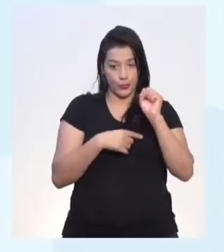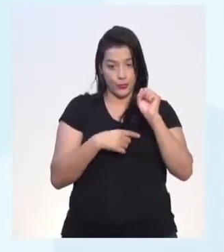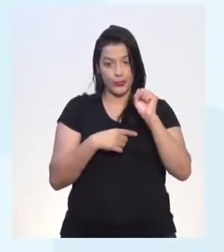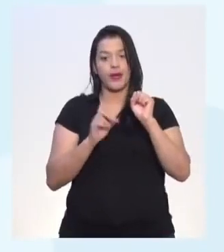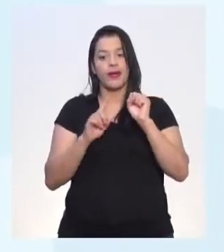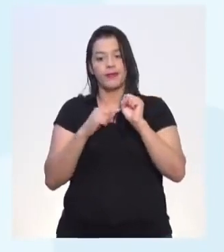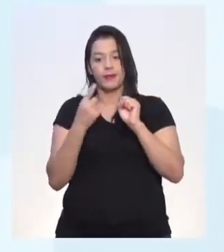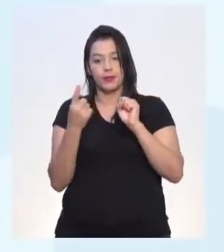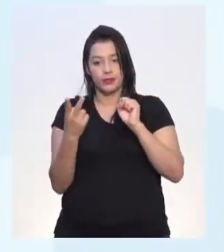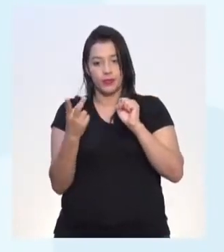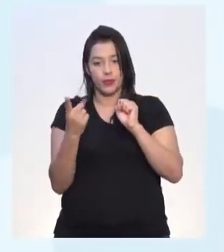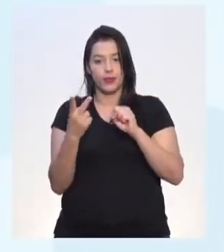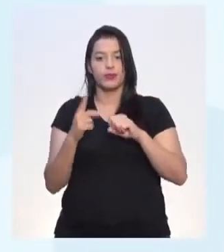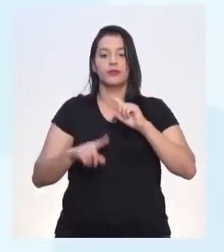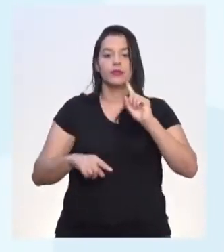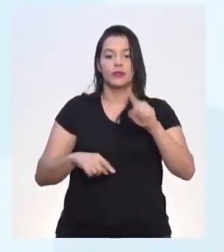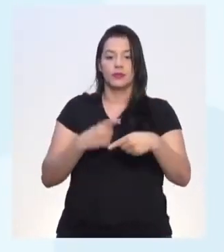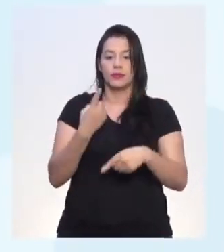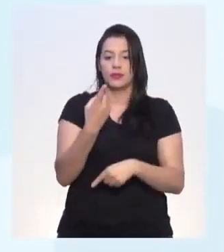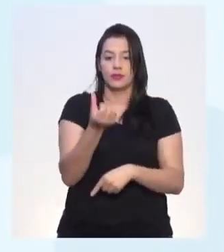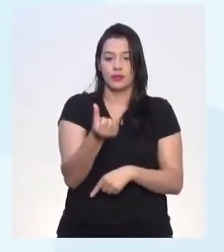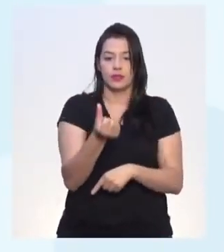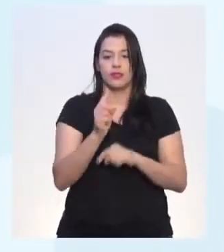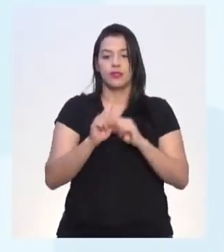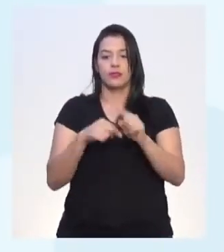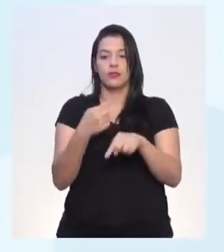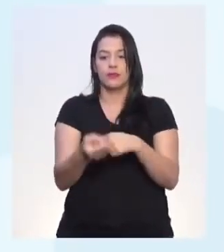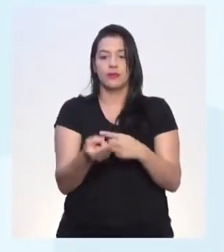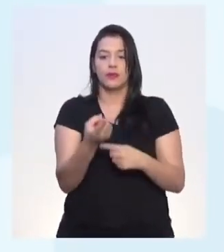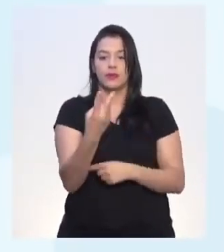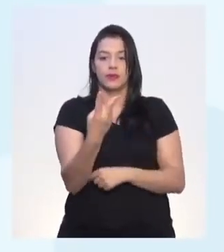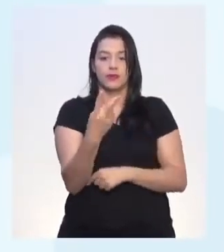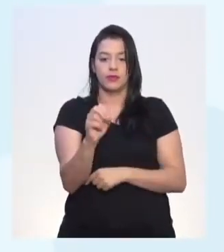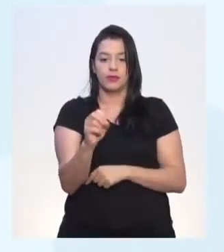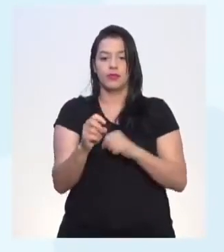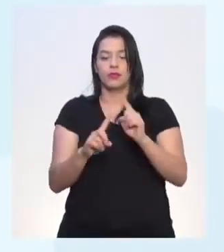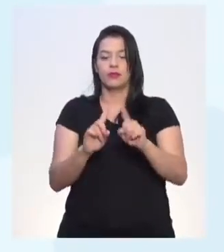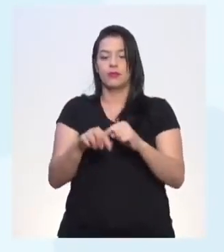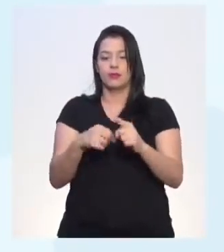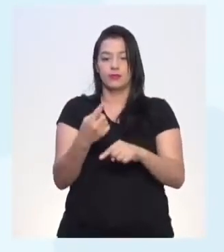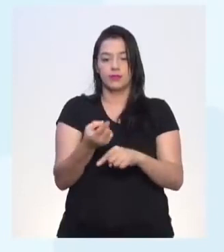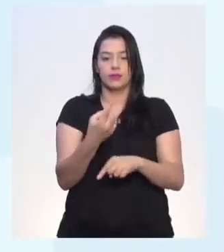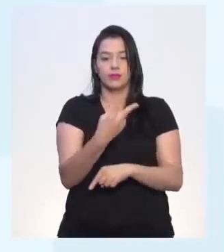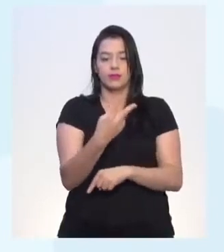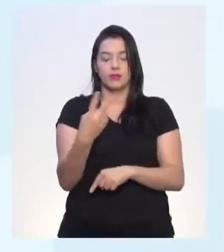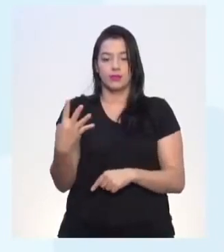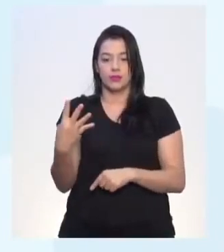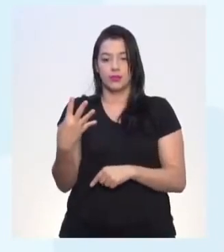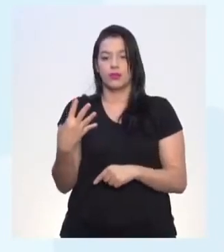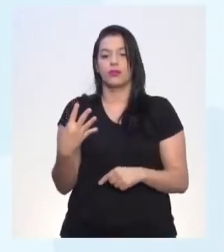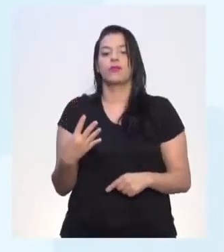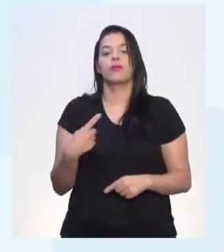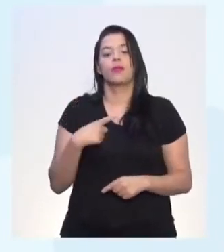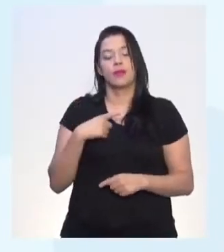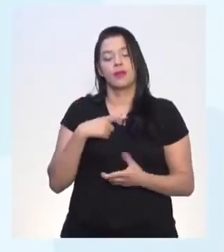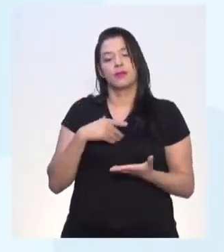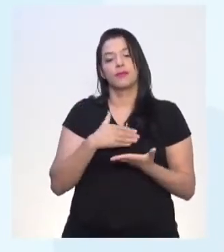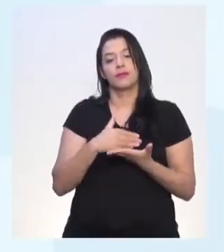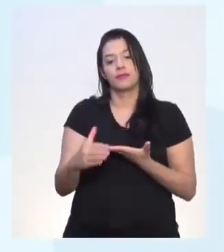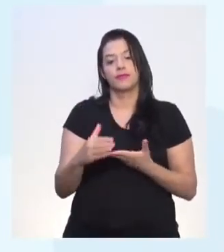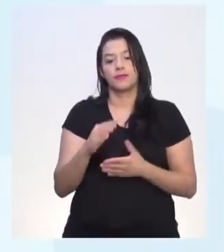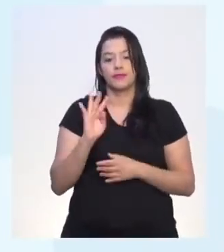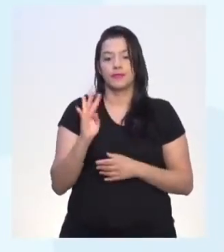tomar de novo a medicação, tá certo? Então, a gente vai colocar aí nos resultados os múltiplos de 4, a partir das 8 horas,